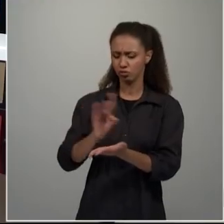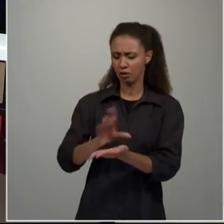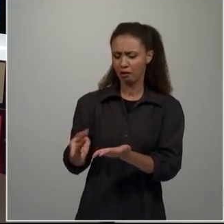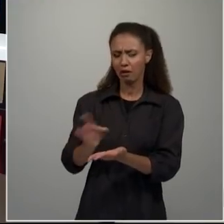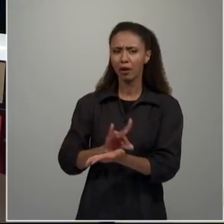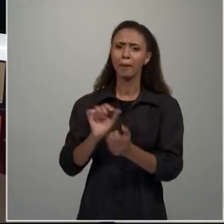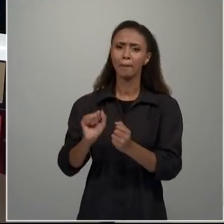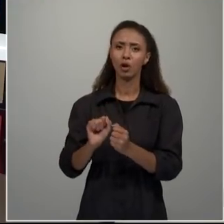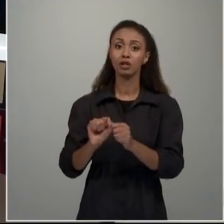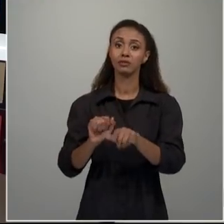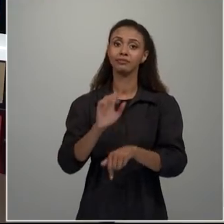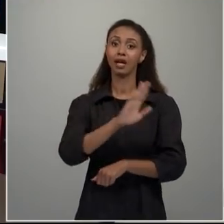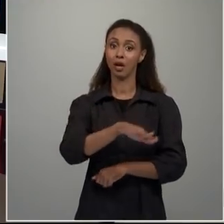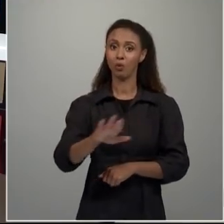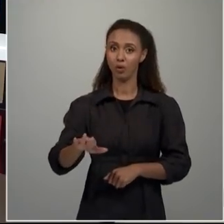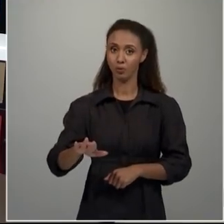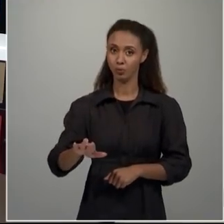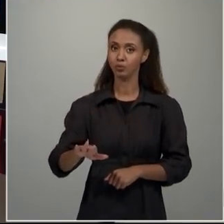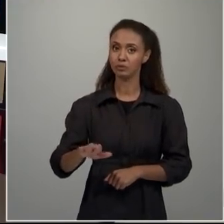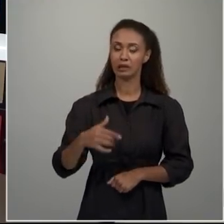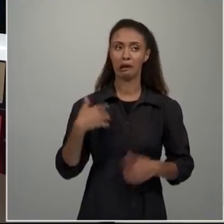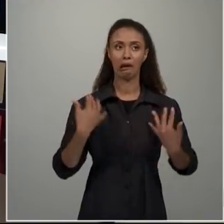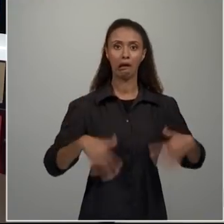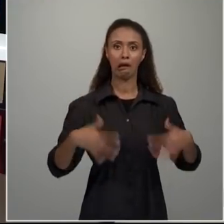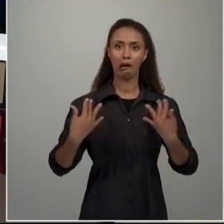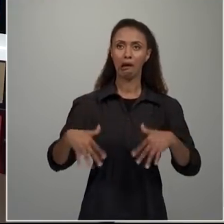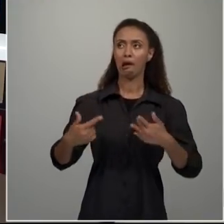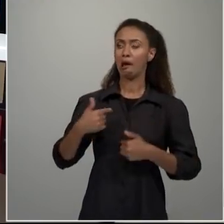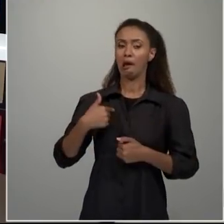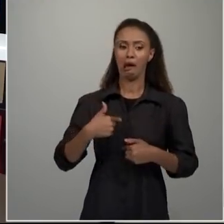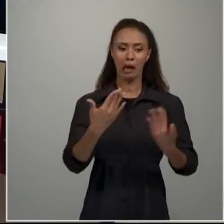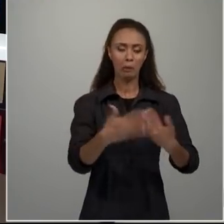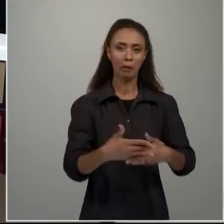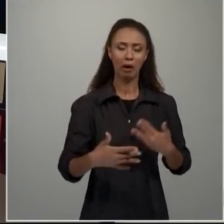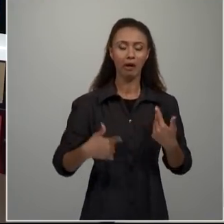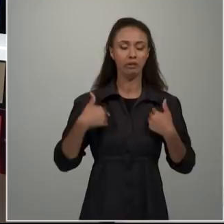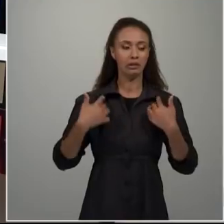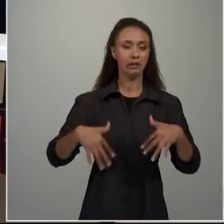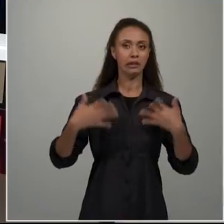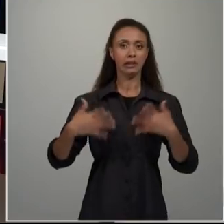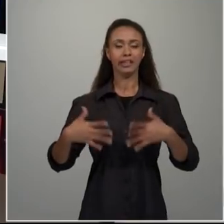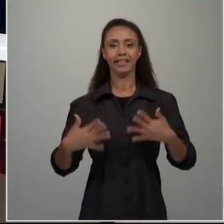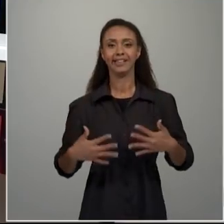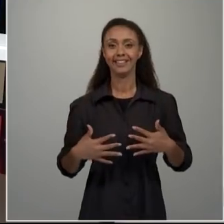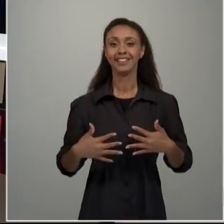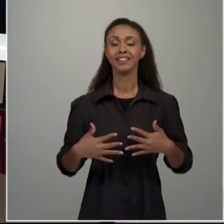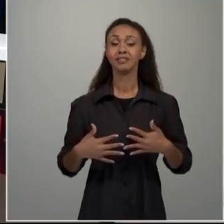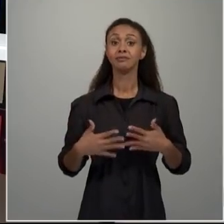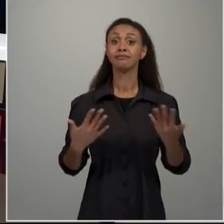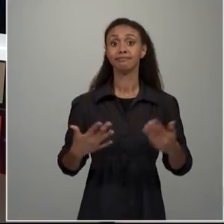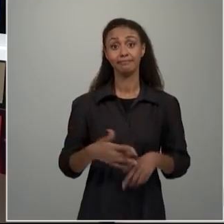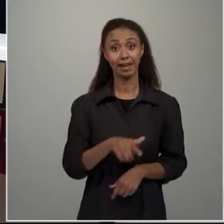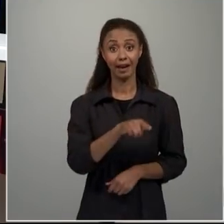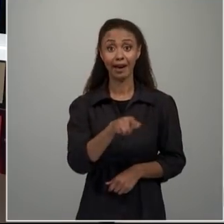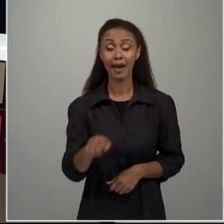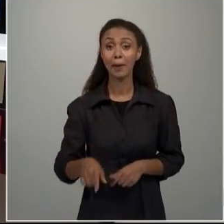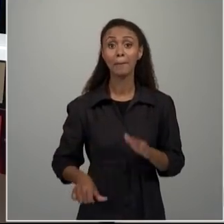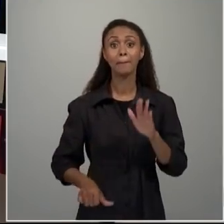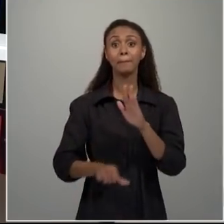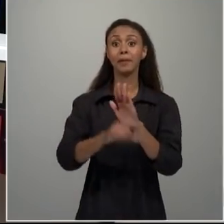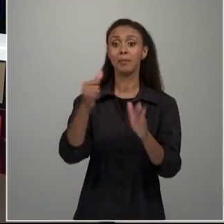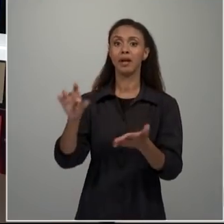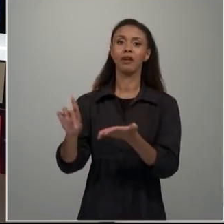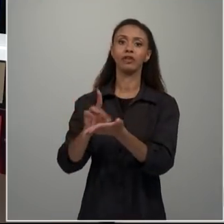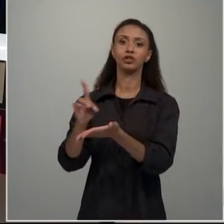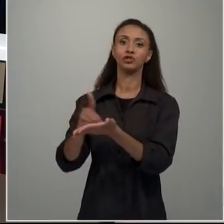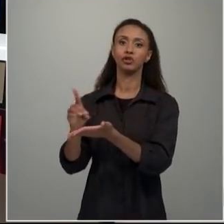pânico vai falar da prova também tá eu vou ter prova hoje estão em pânico e fica apavorado e aí a pessoa pela primeira vez na vida leva o dicionário no dia